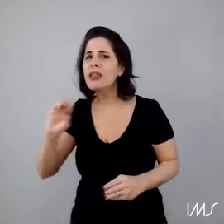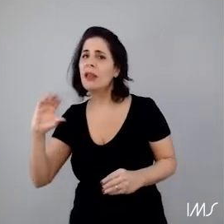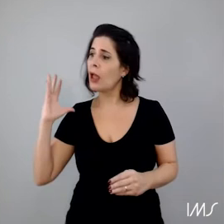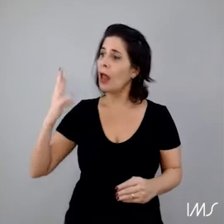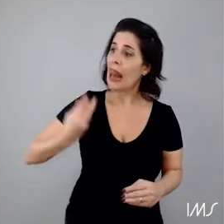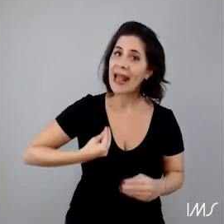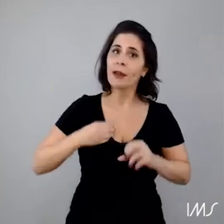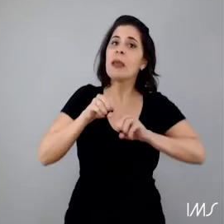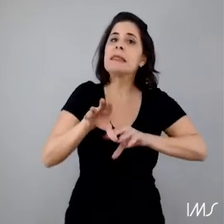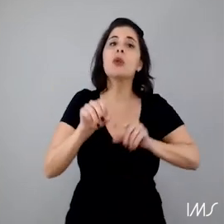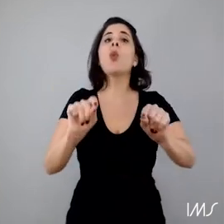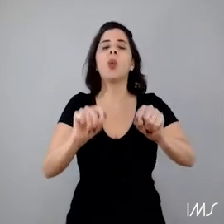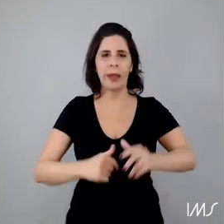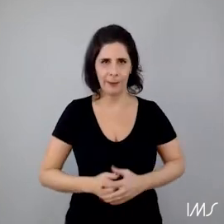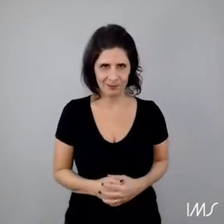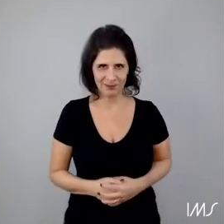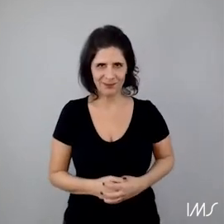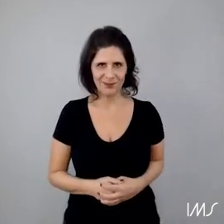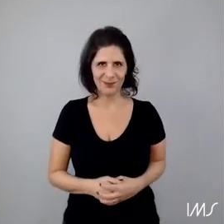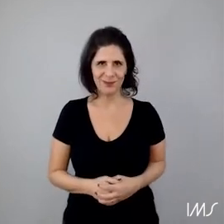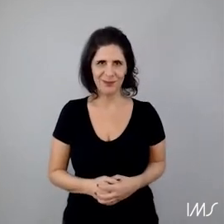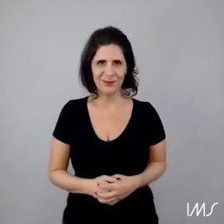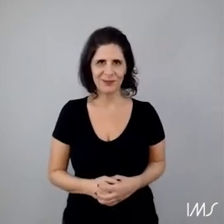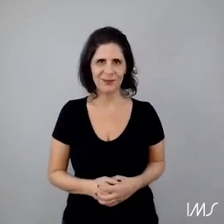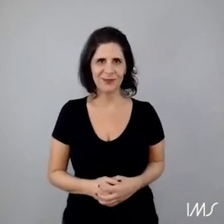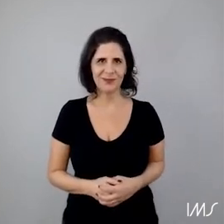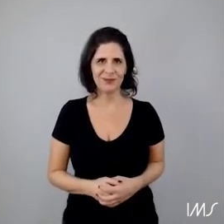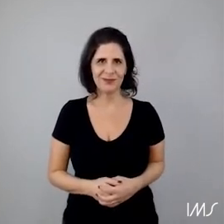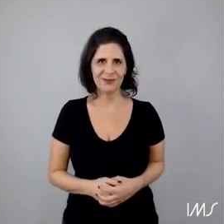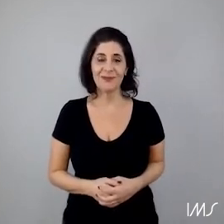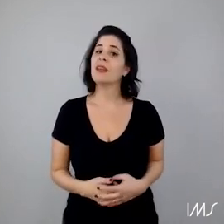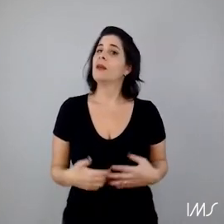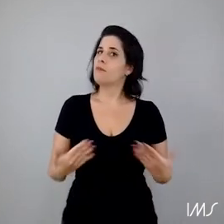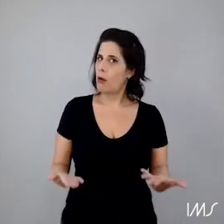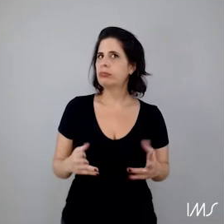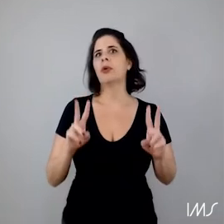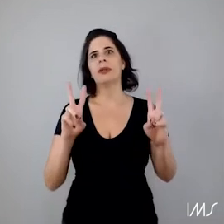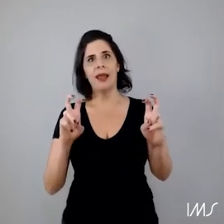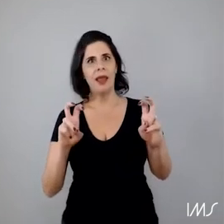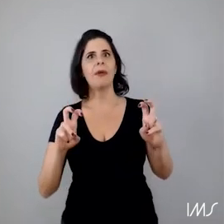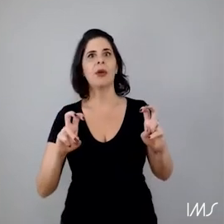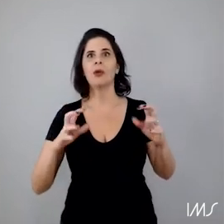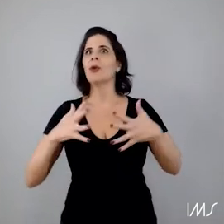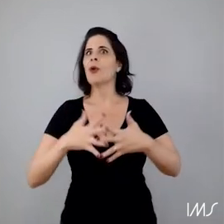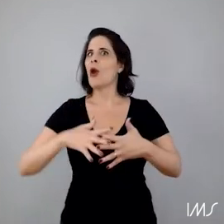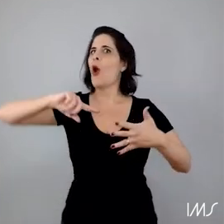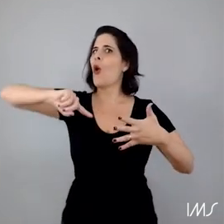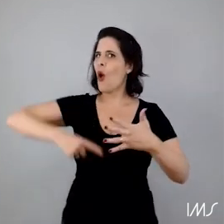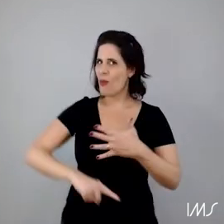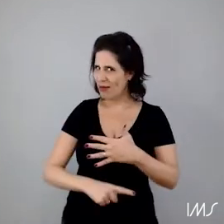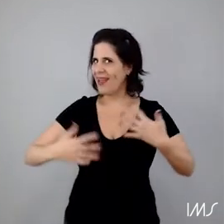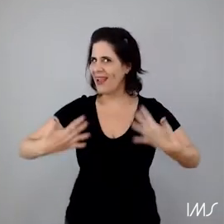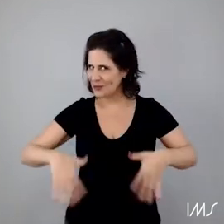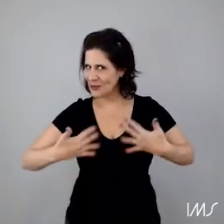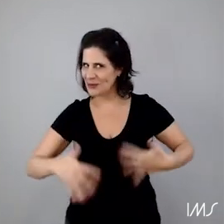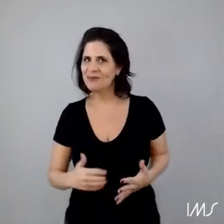Bom, esse é um tema bem, bem complexo para tentar, mas eu vou procurar ser sintético. Na verdade, do